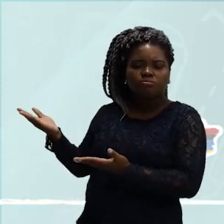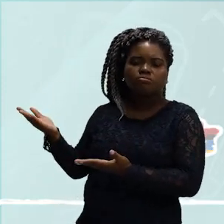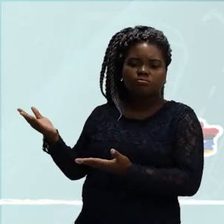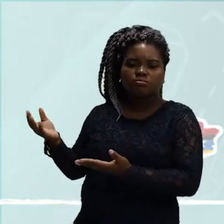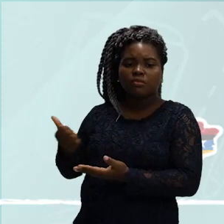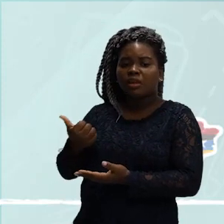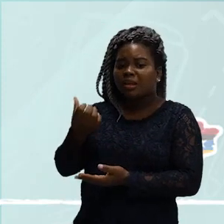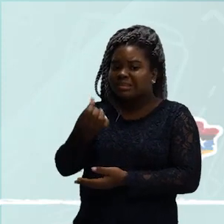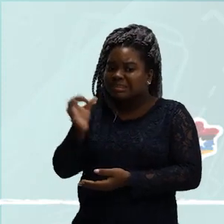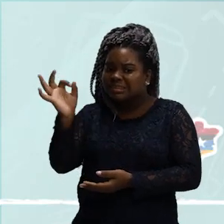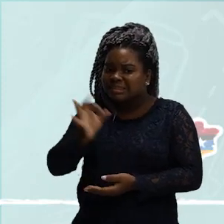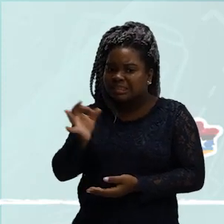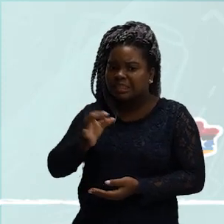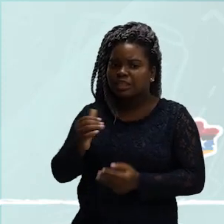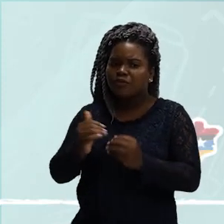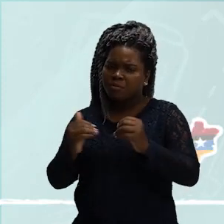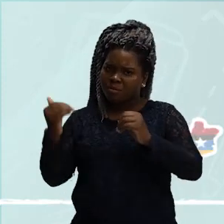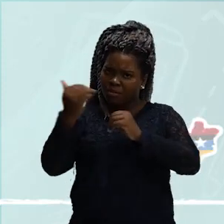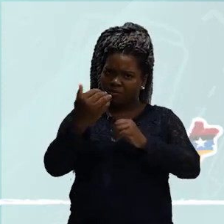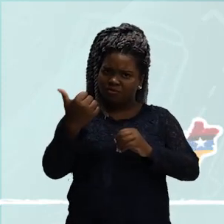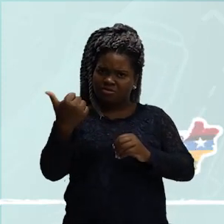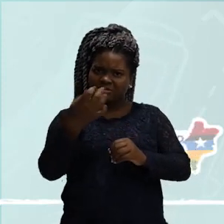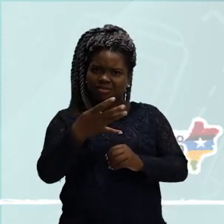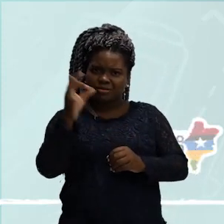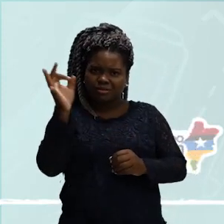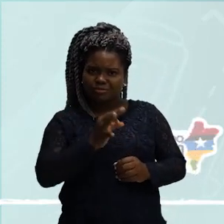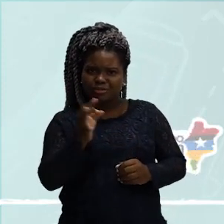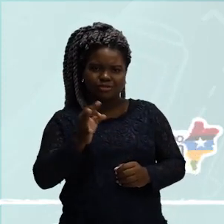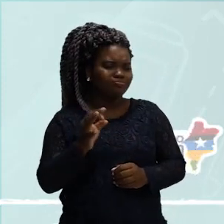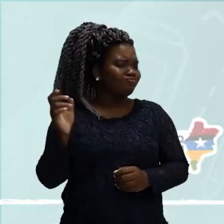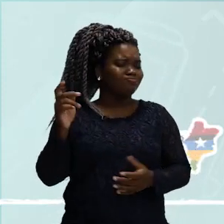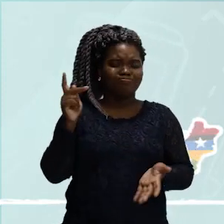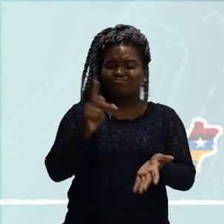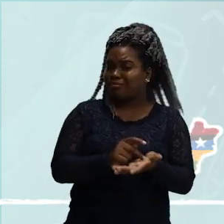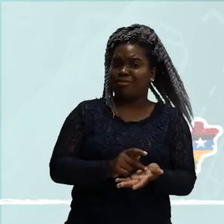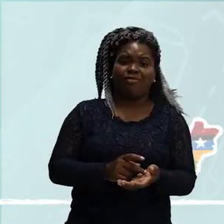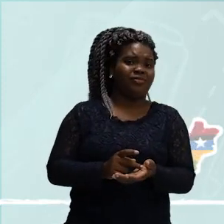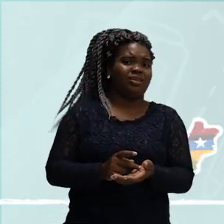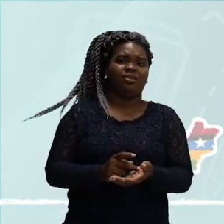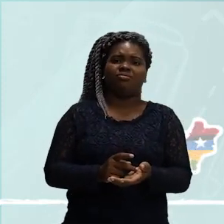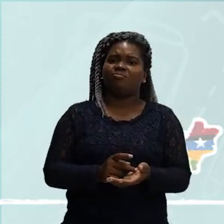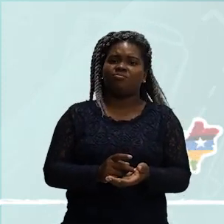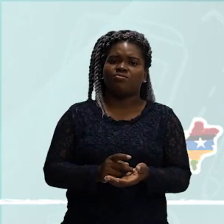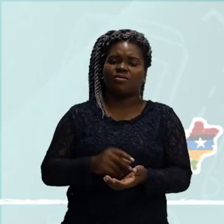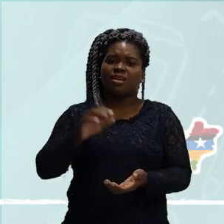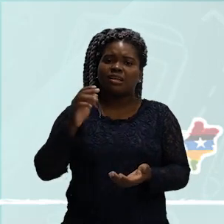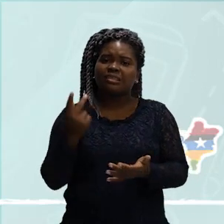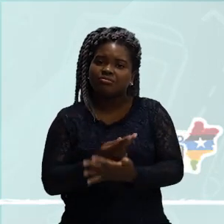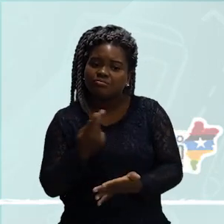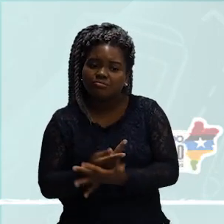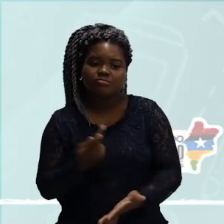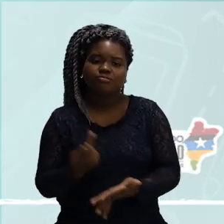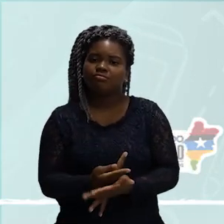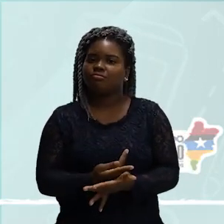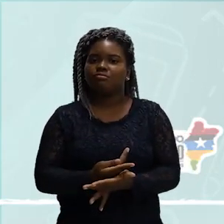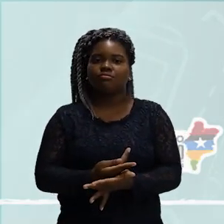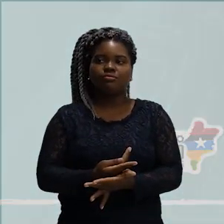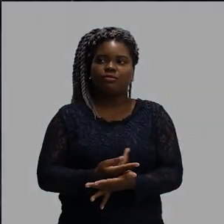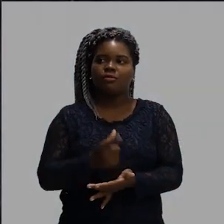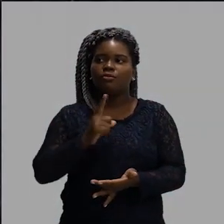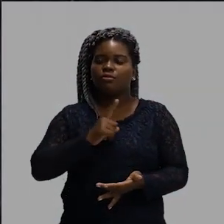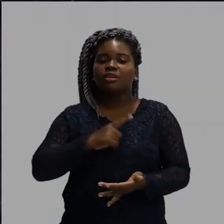mais rápido, ilustrativo e fácil o entendimento. Ok? Então veja assim, bem, olha o que foi feito.